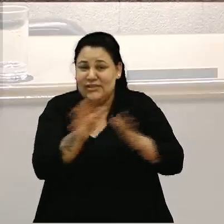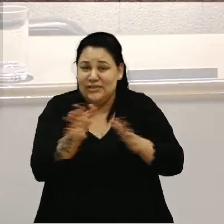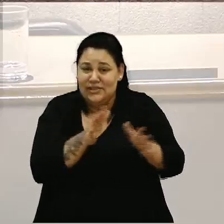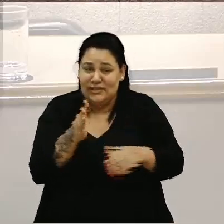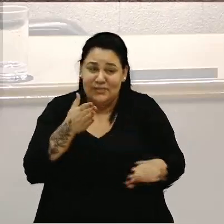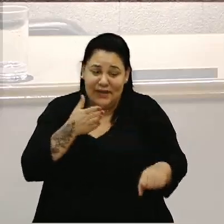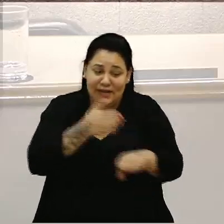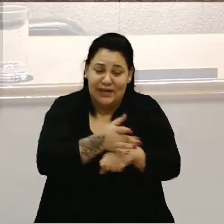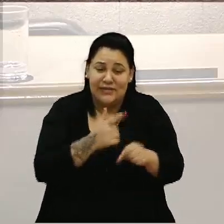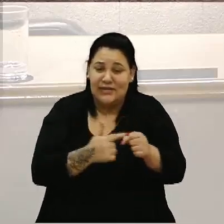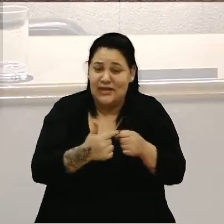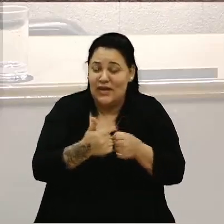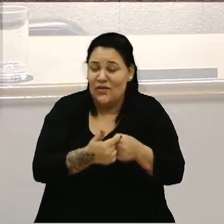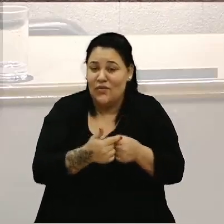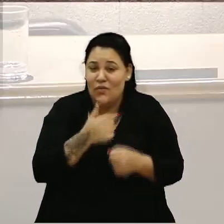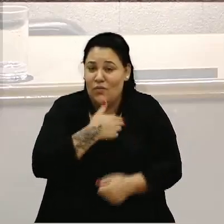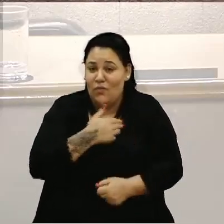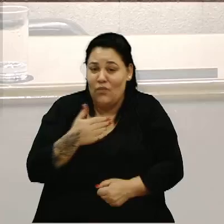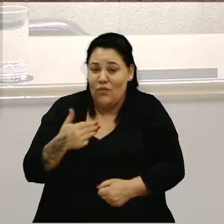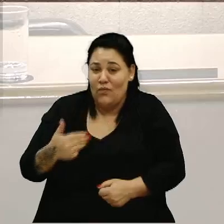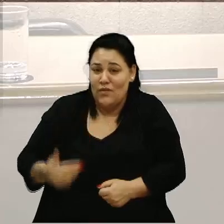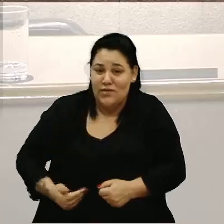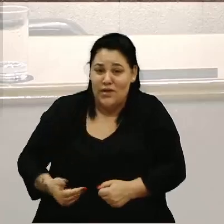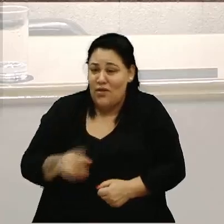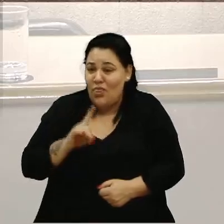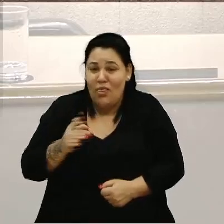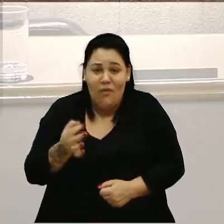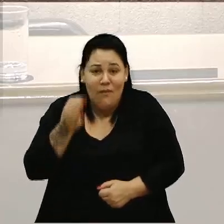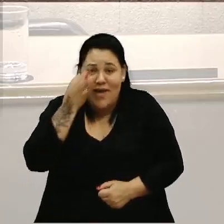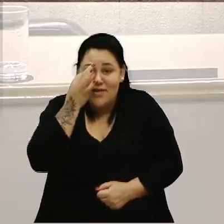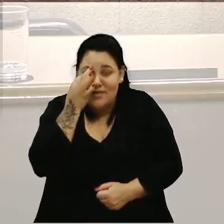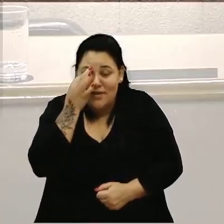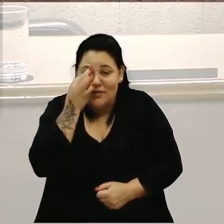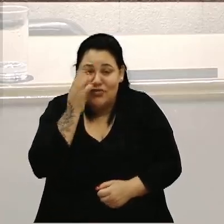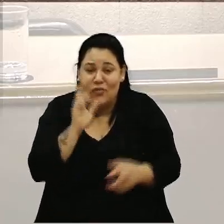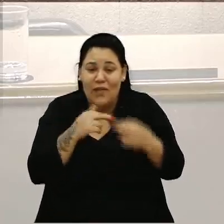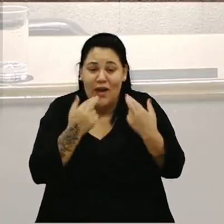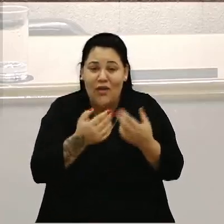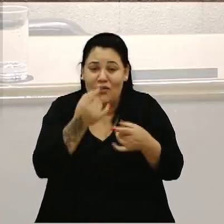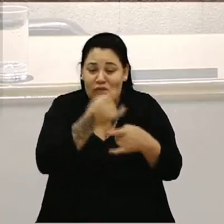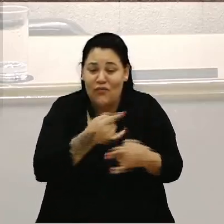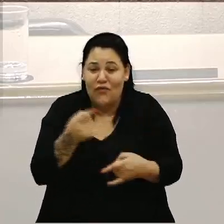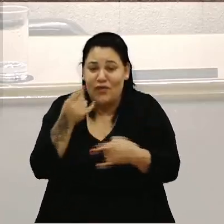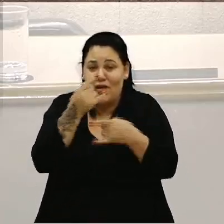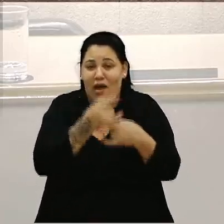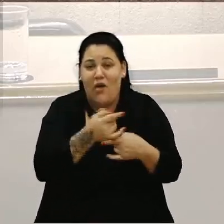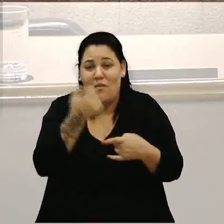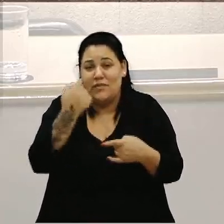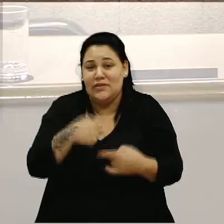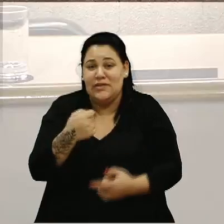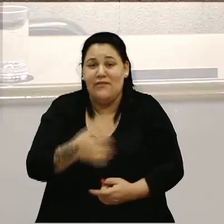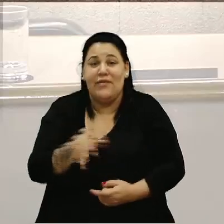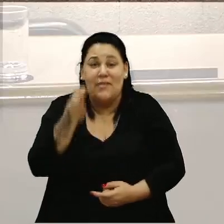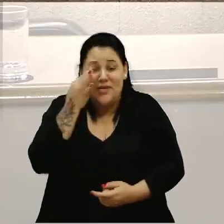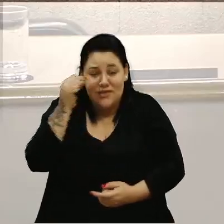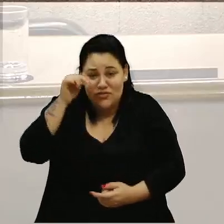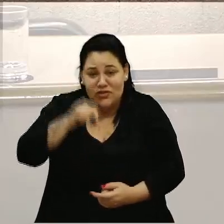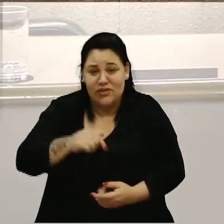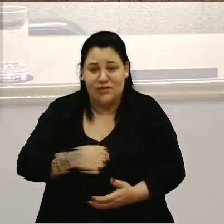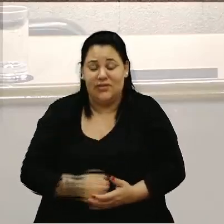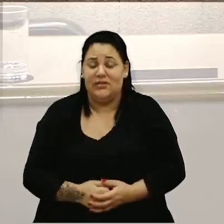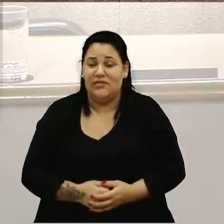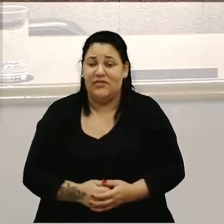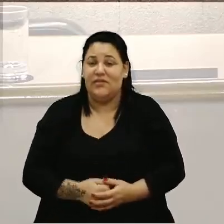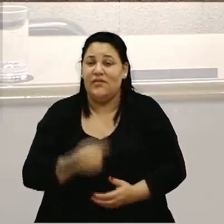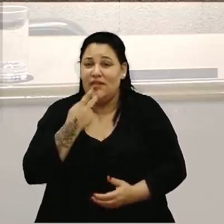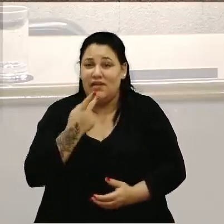Ministério nem aparece nem na reunião virtual. O ministro estar presente aqui e dizendo, não,